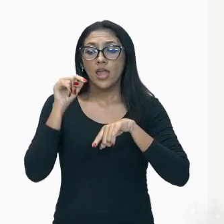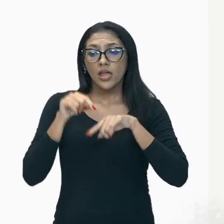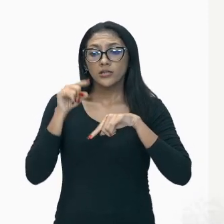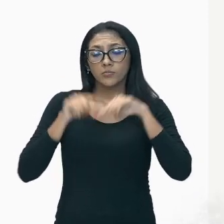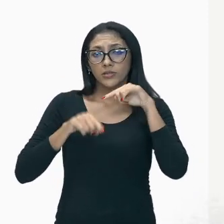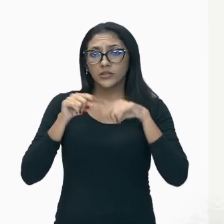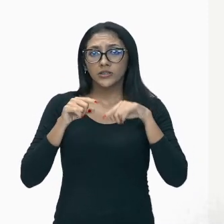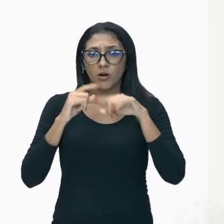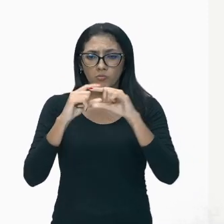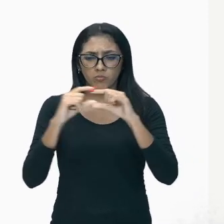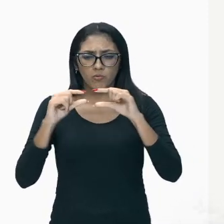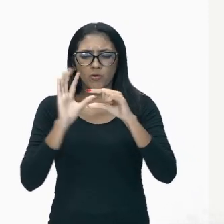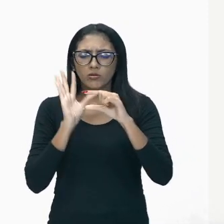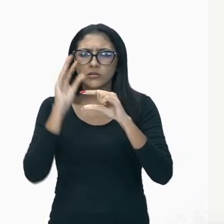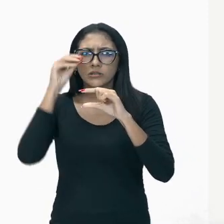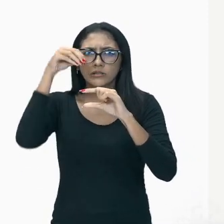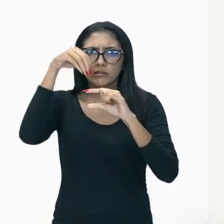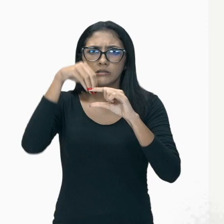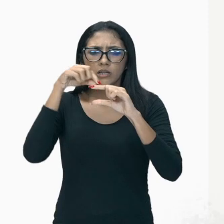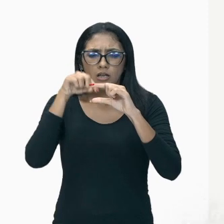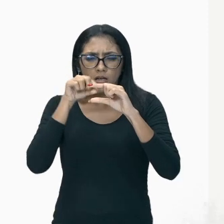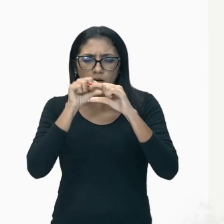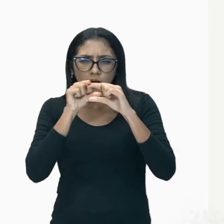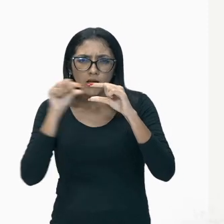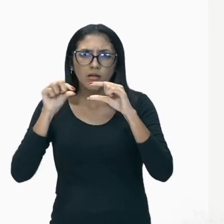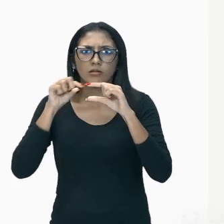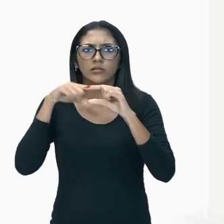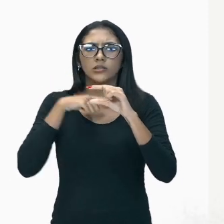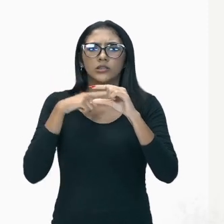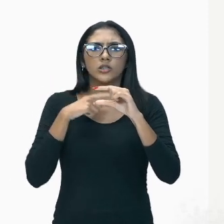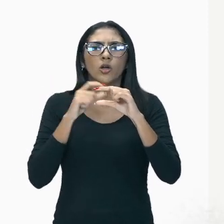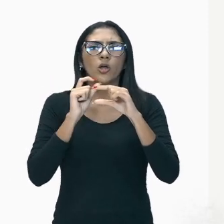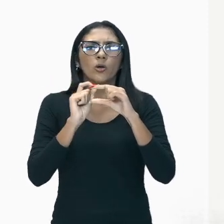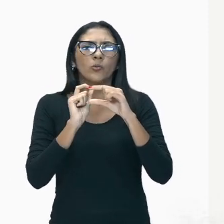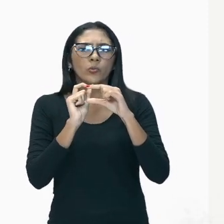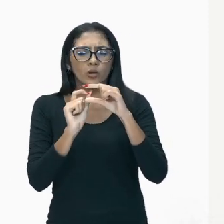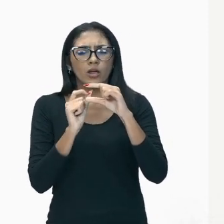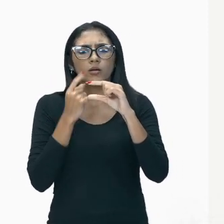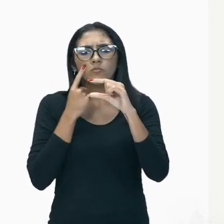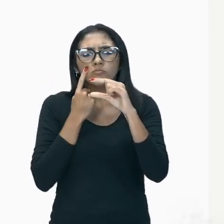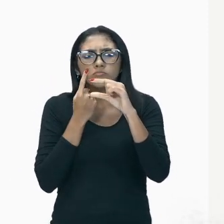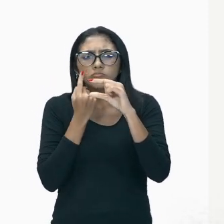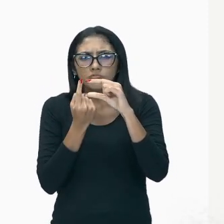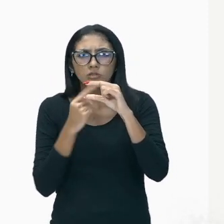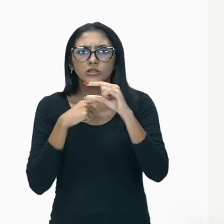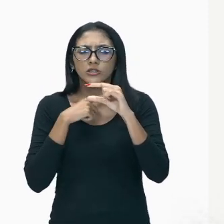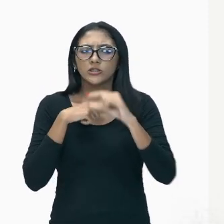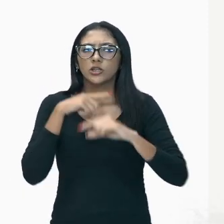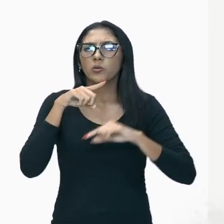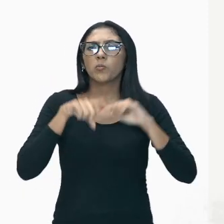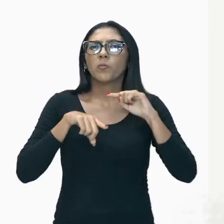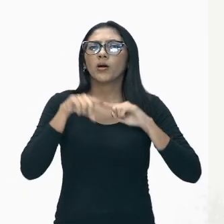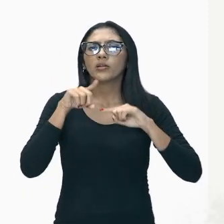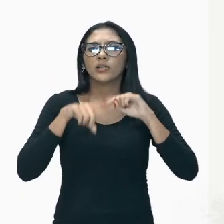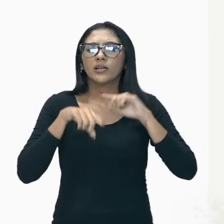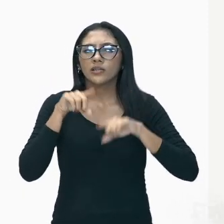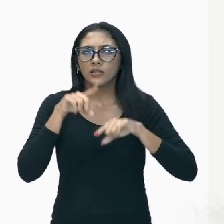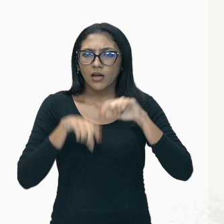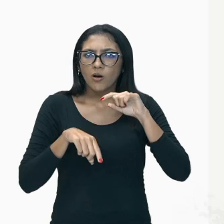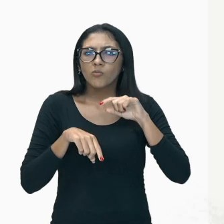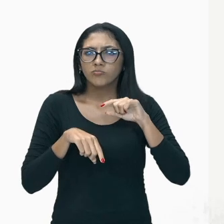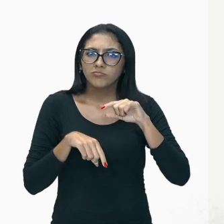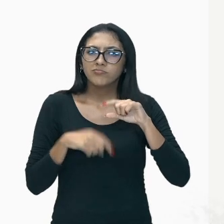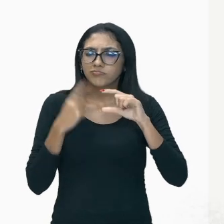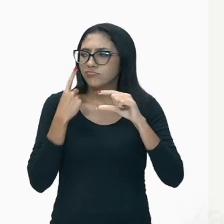aparelho aparecem aqui uma rede cristalina do material. Fiz o zoom, ó.